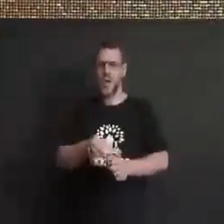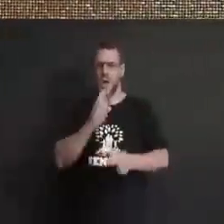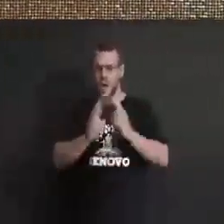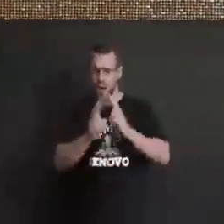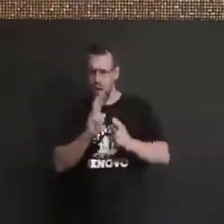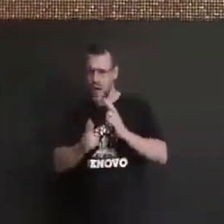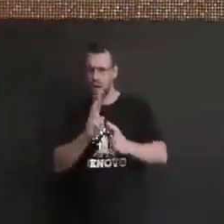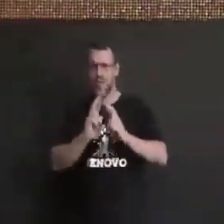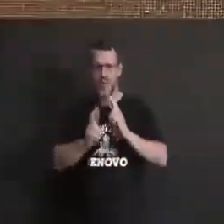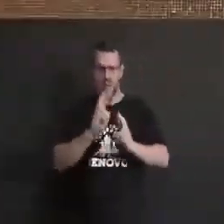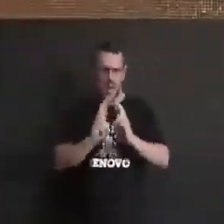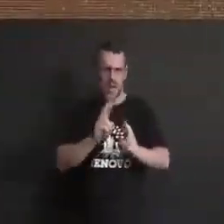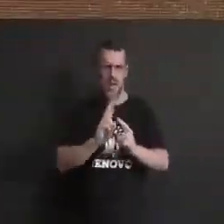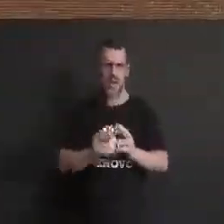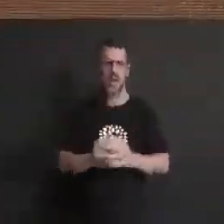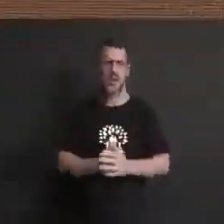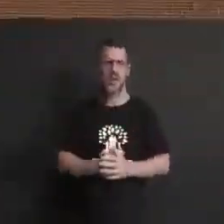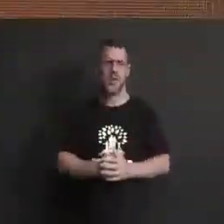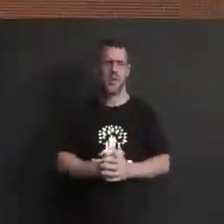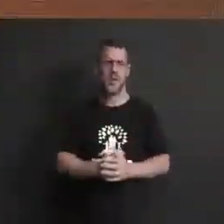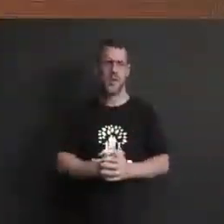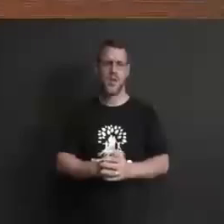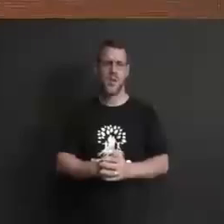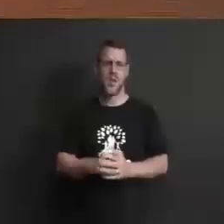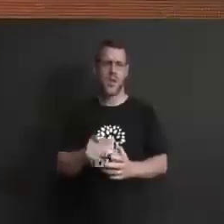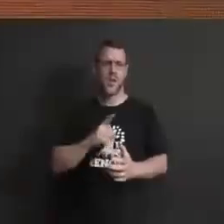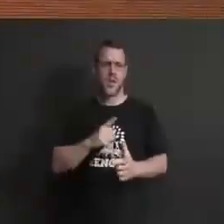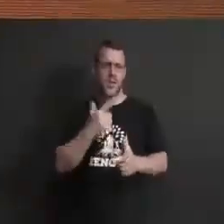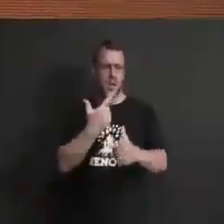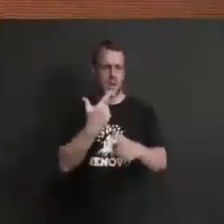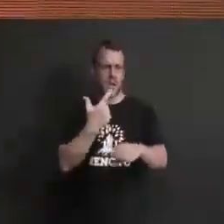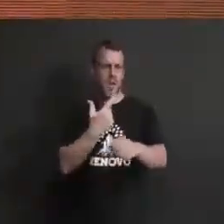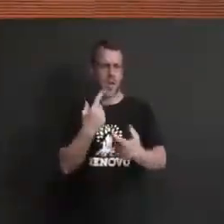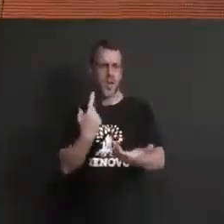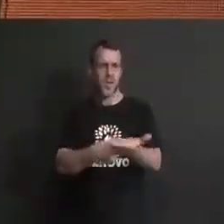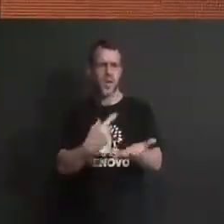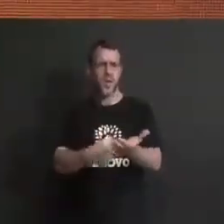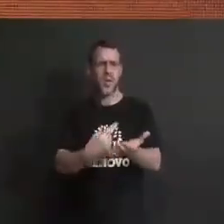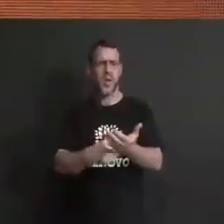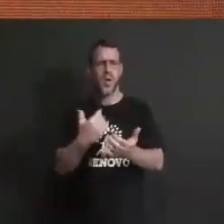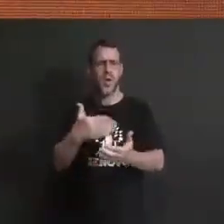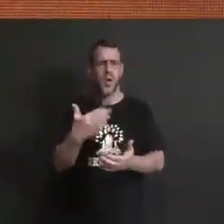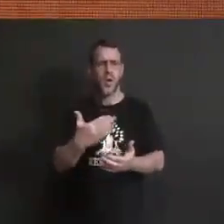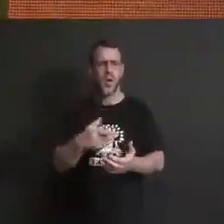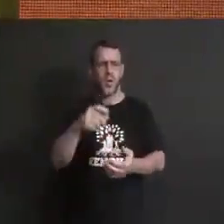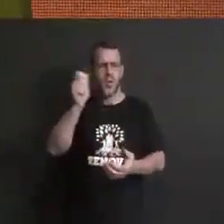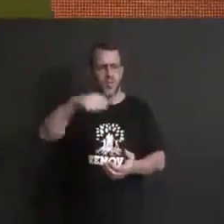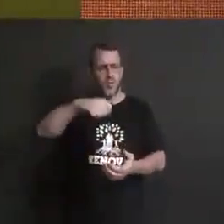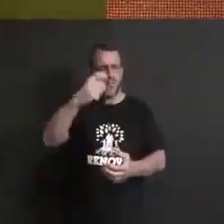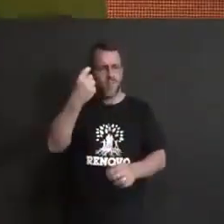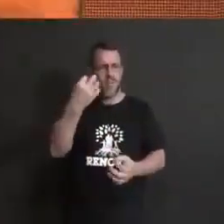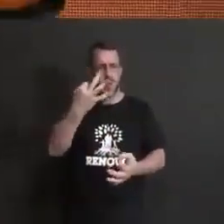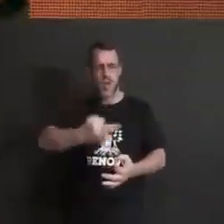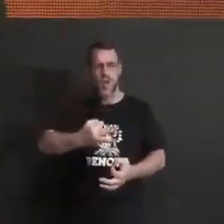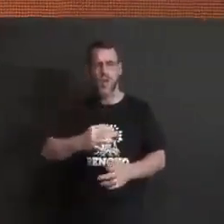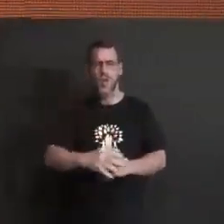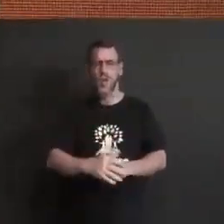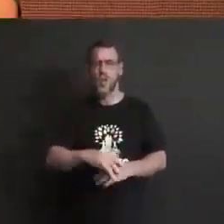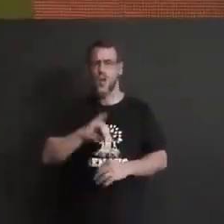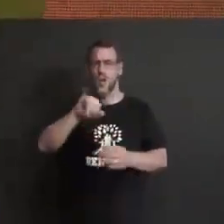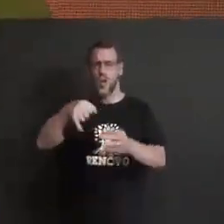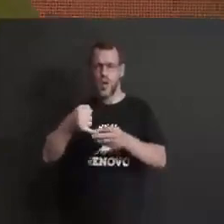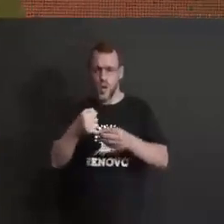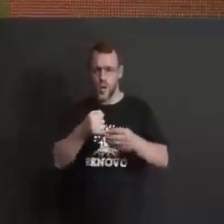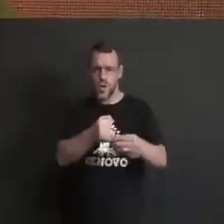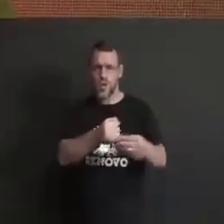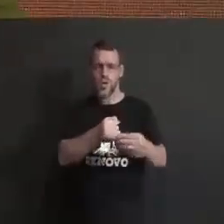dia maná, não tem outra coisa? Nós queremos codorniz, quando que vai dar certo isso? Murmuração o tempo todo. Mas Josué e Caleb